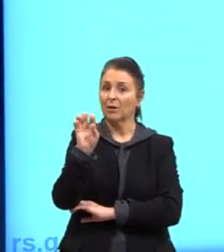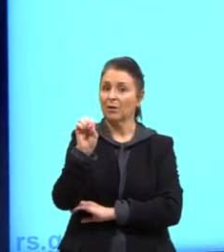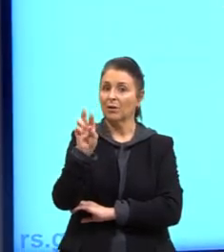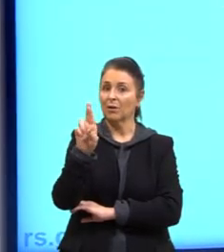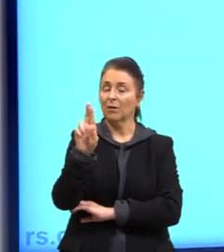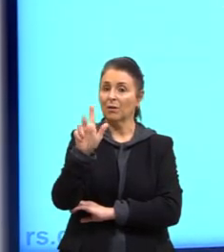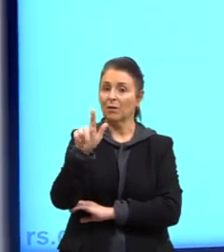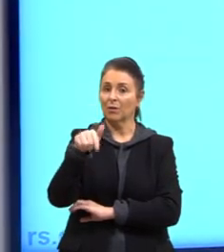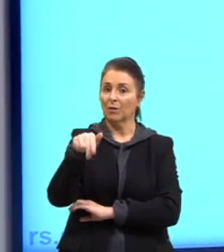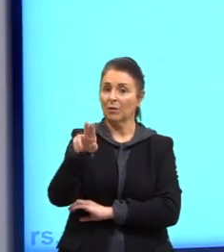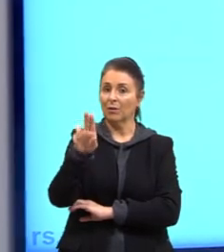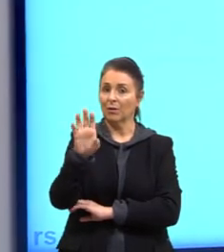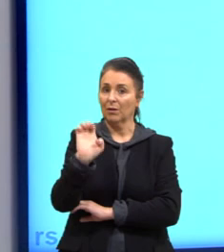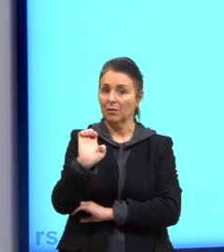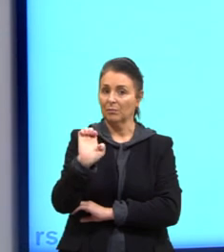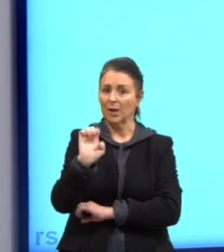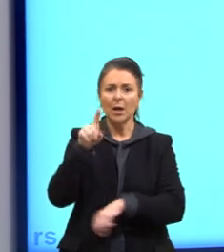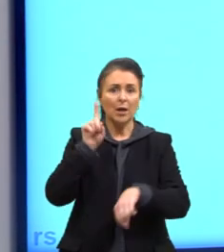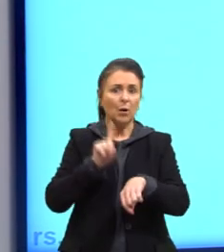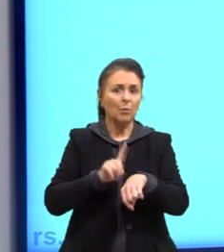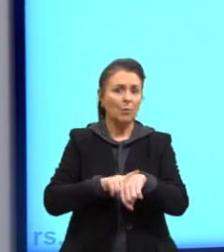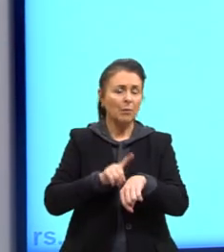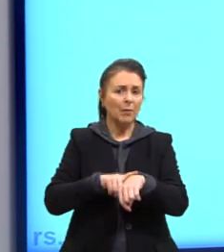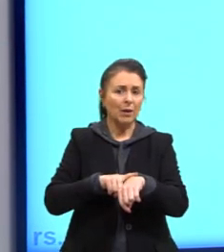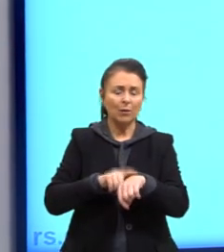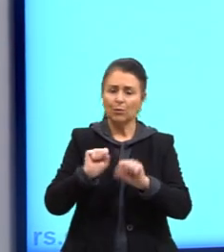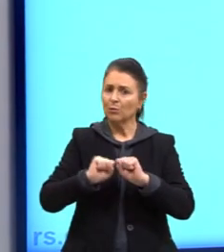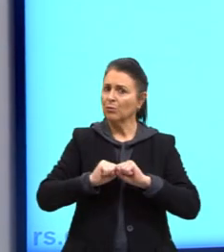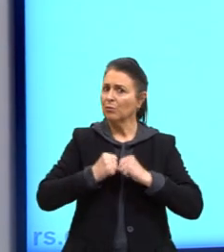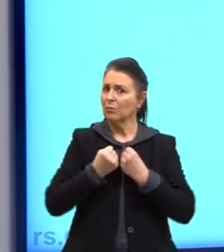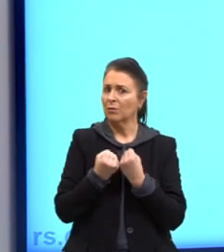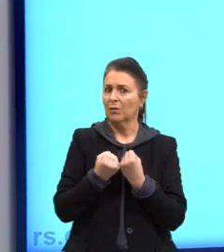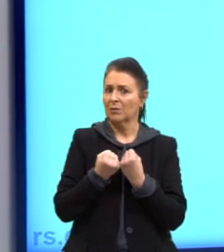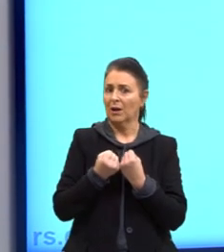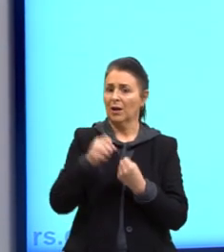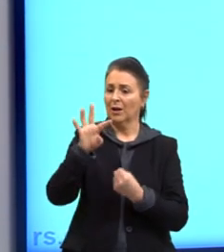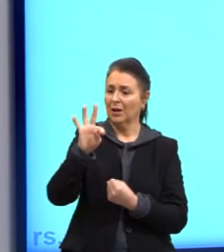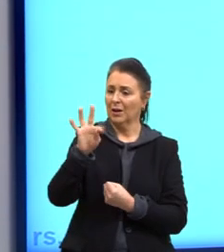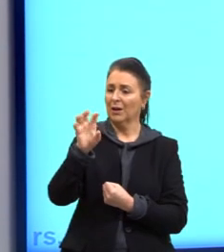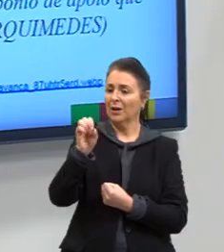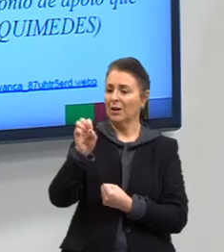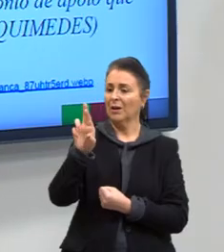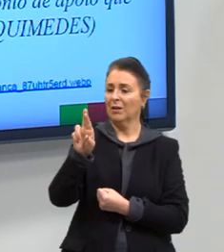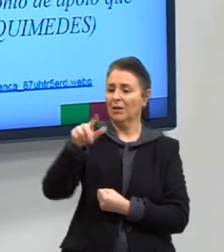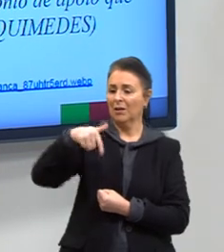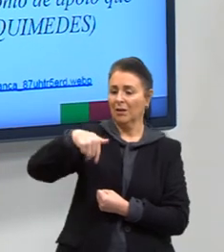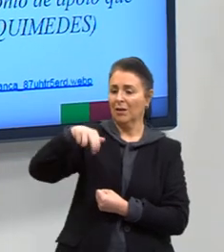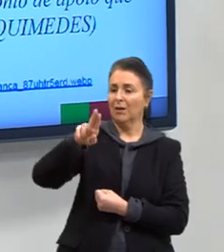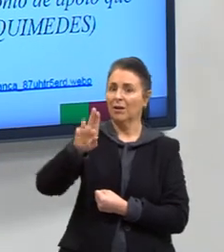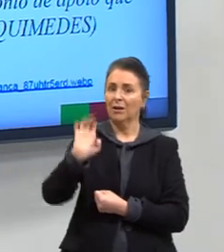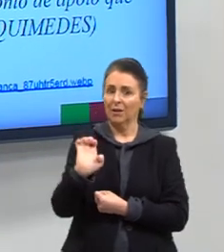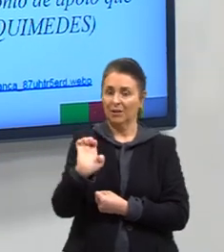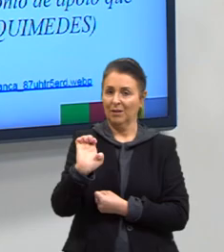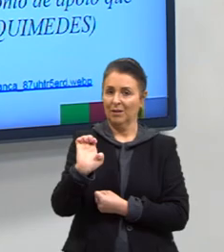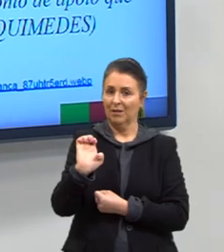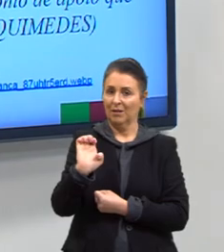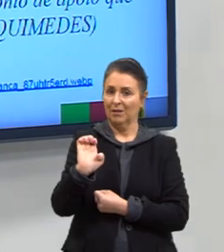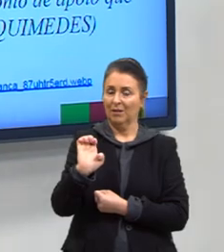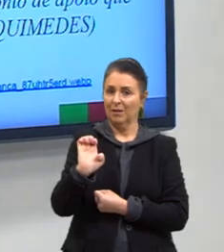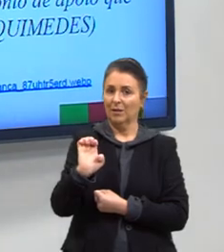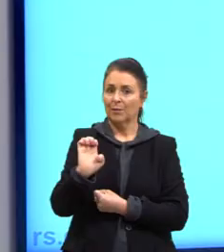chamado né de momento de força depende como vocês aprendem na escola às vezes é como torque e às vezes com o momento de força